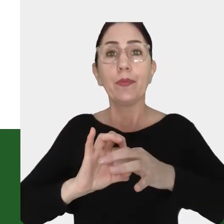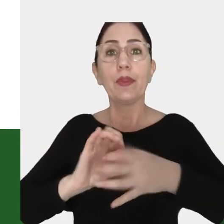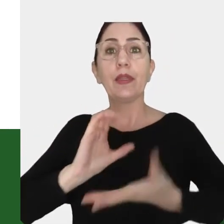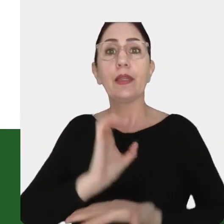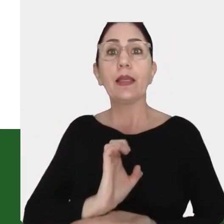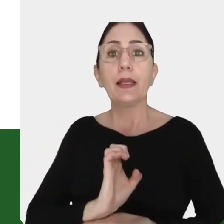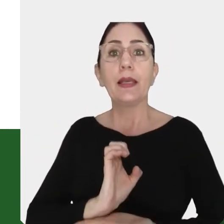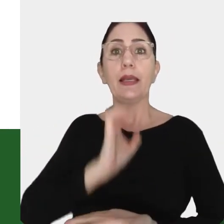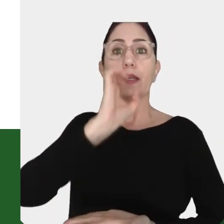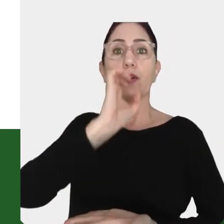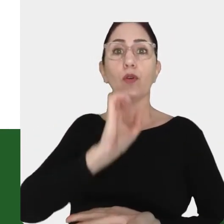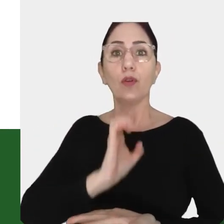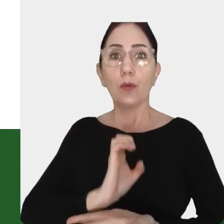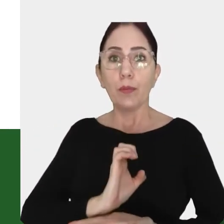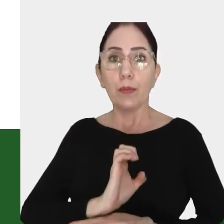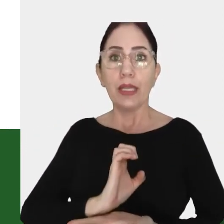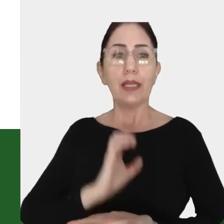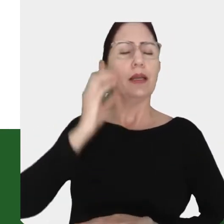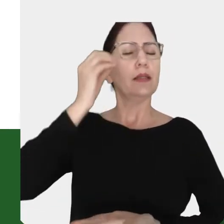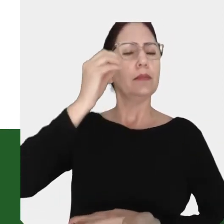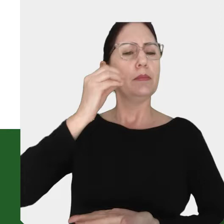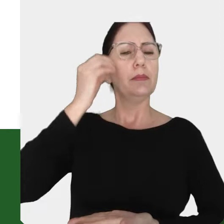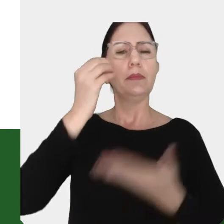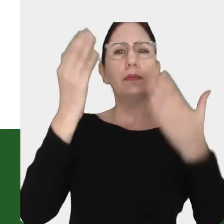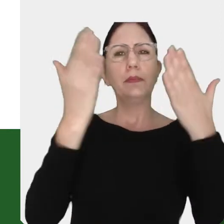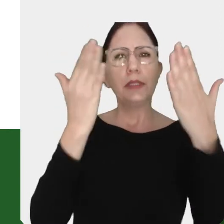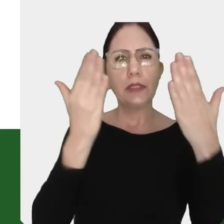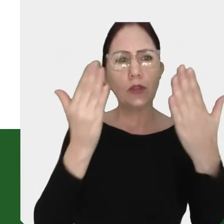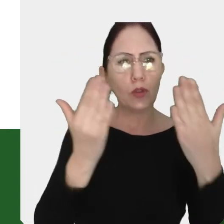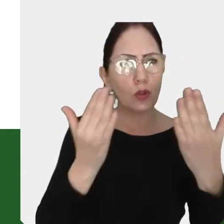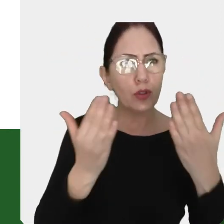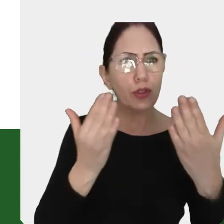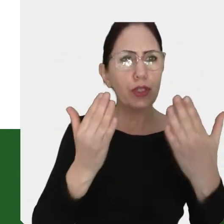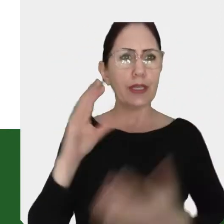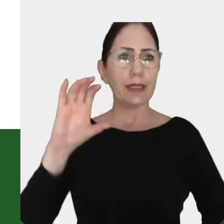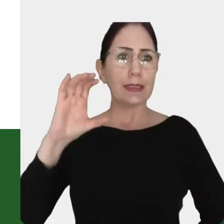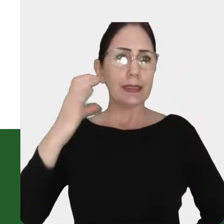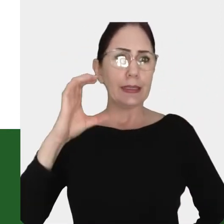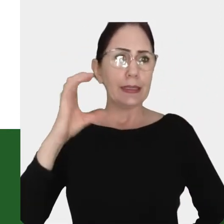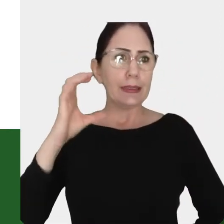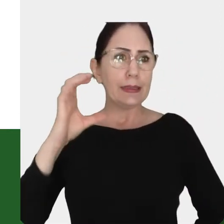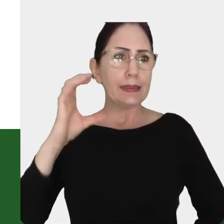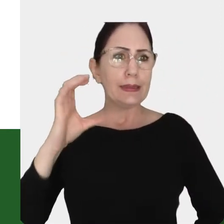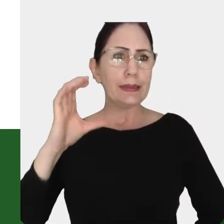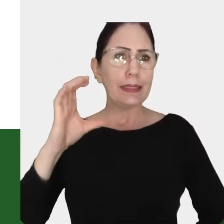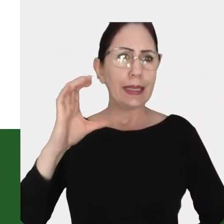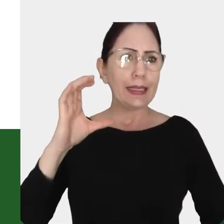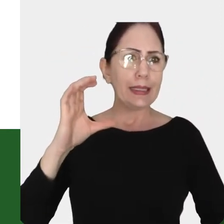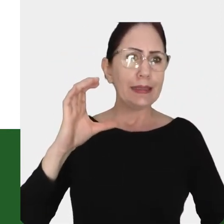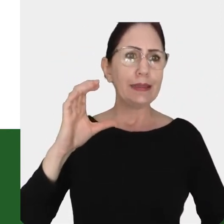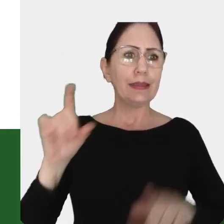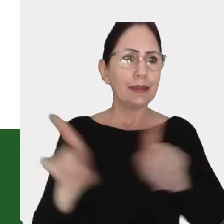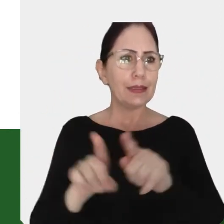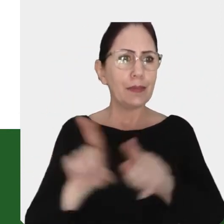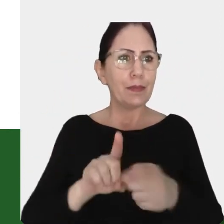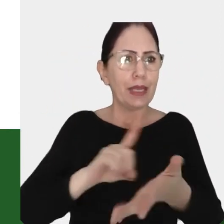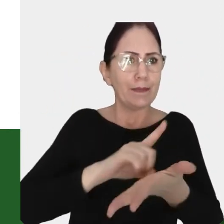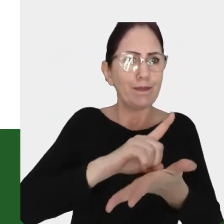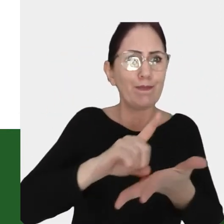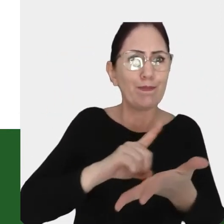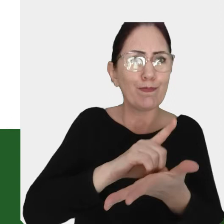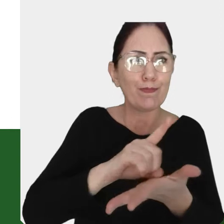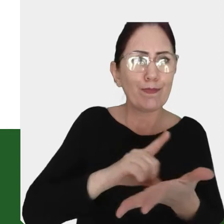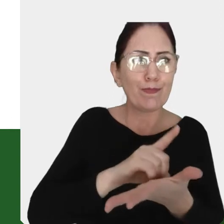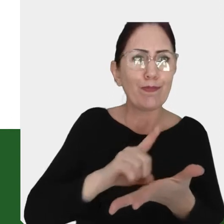interdisciplinar que está ligada à ergonomia, psicologia e ciência cognitiva, tanto com a parte mais do design gráfico, que